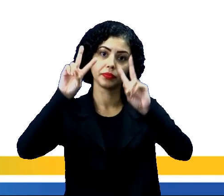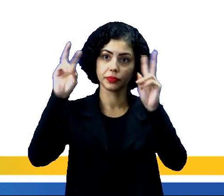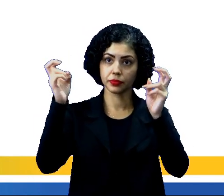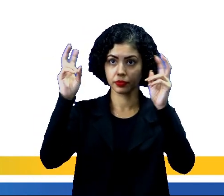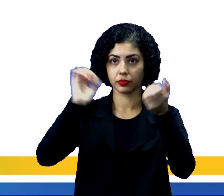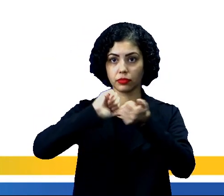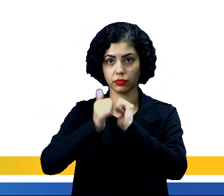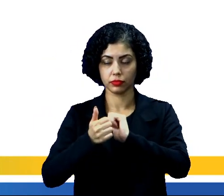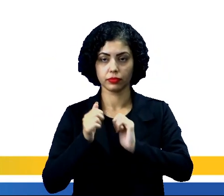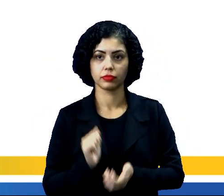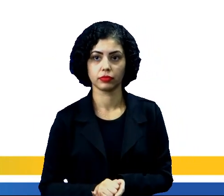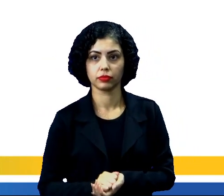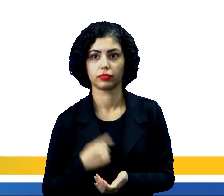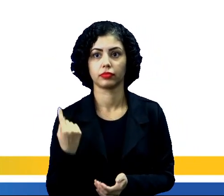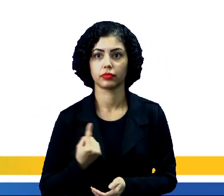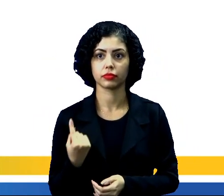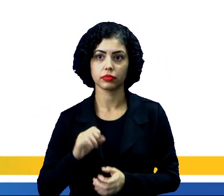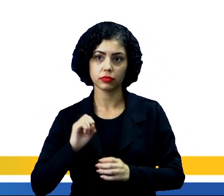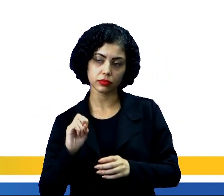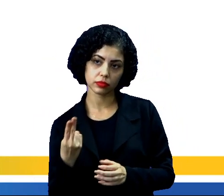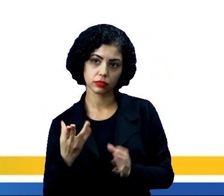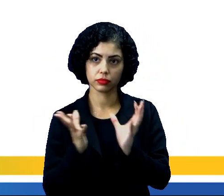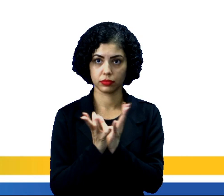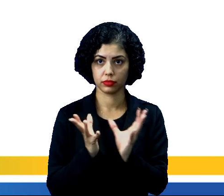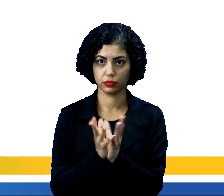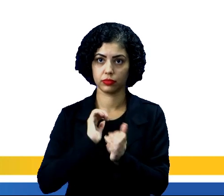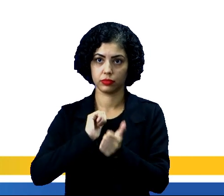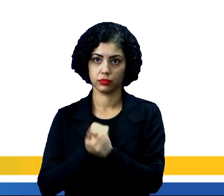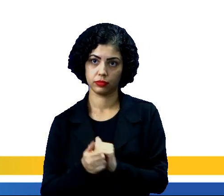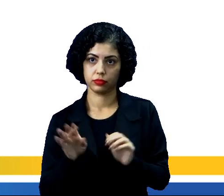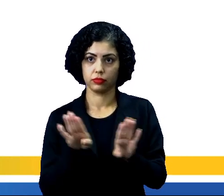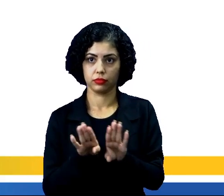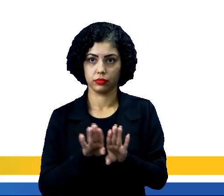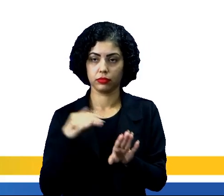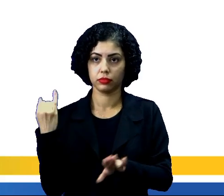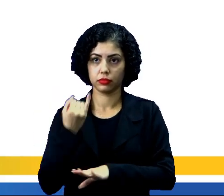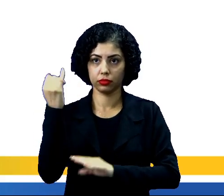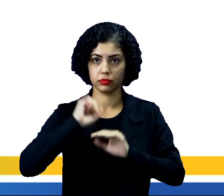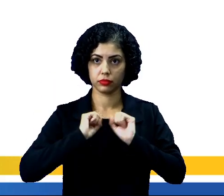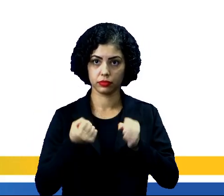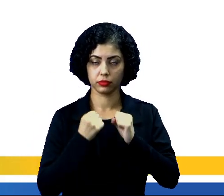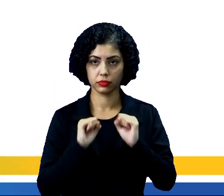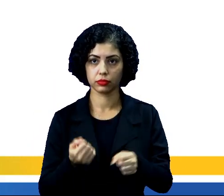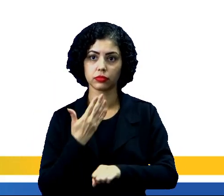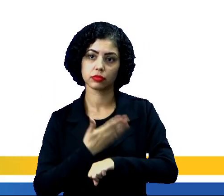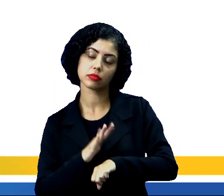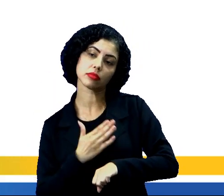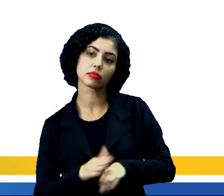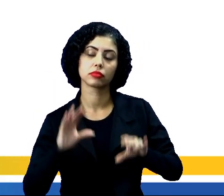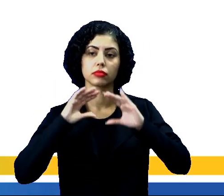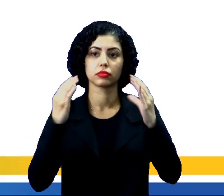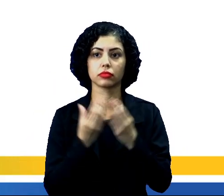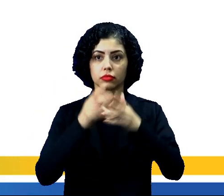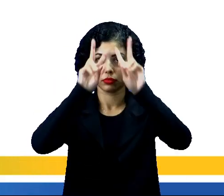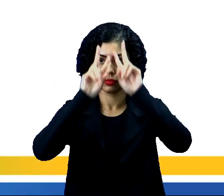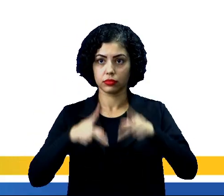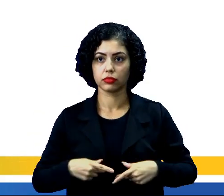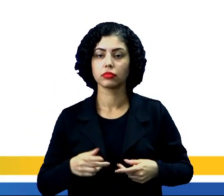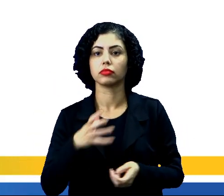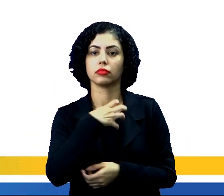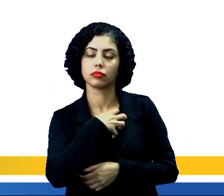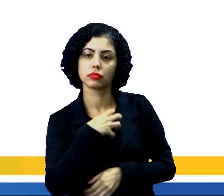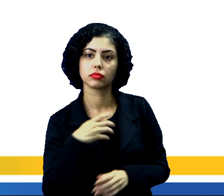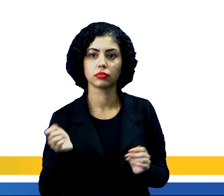o aspecto esporte, né? Então, seja individual ou em equipe, os esportes estão entre as principais atividades físicas praticadas pela